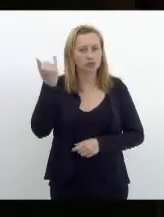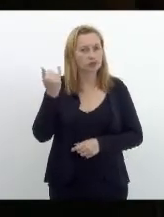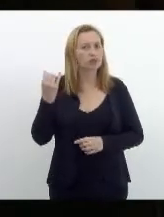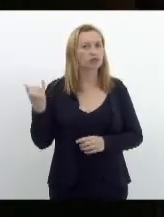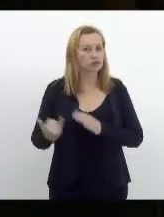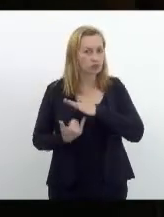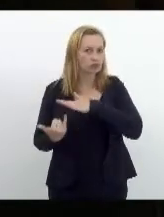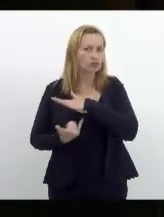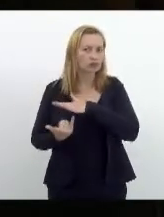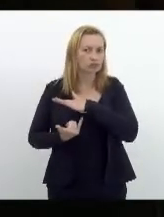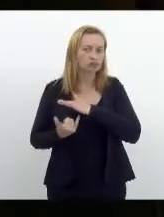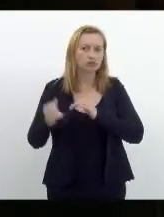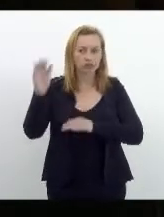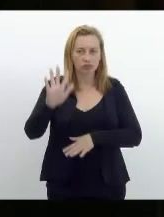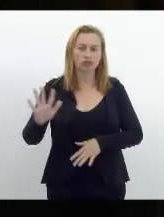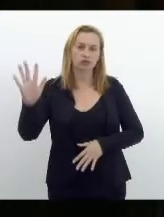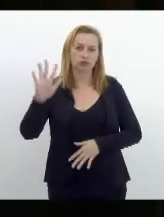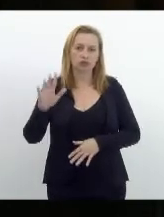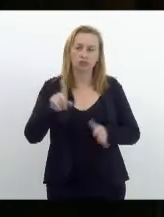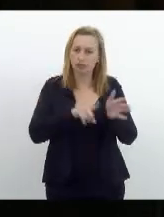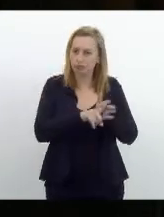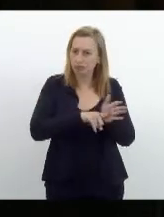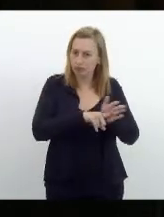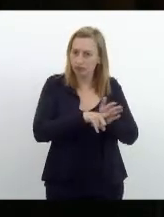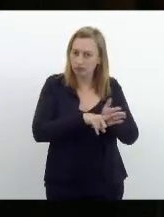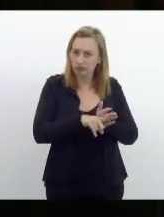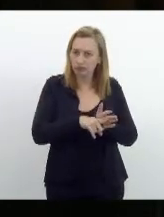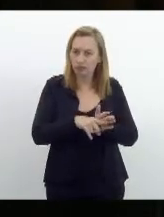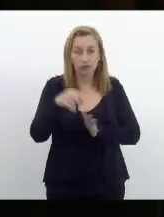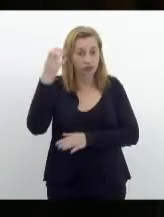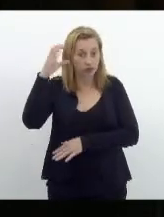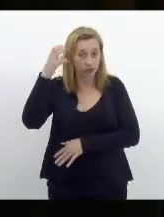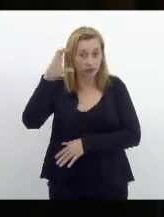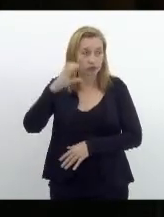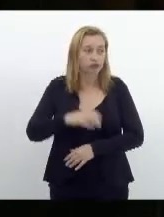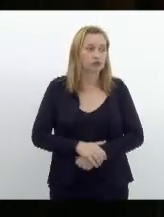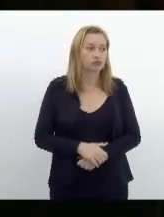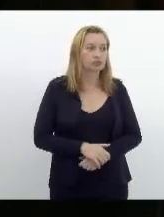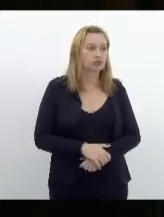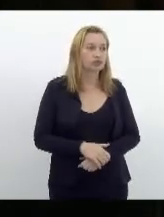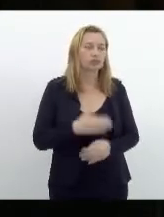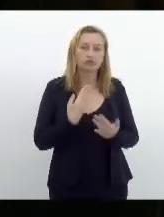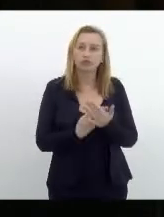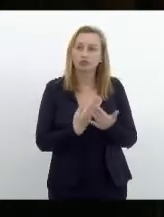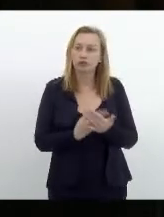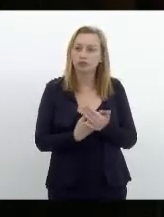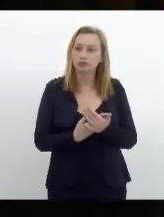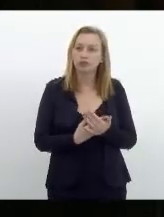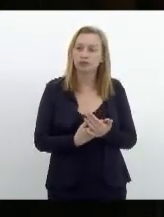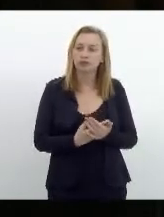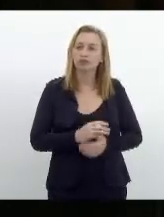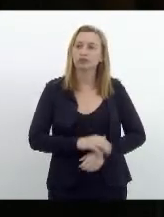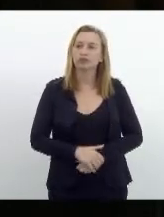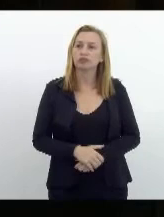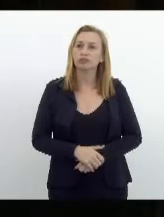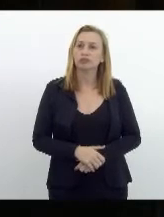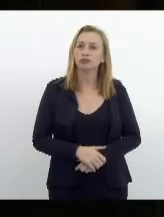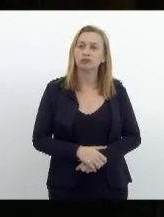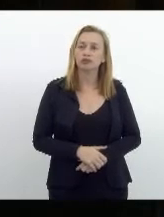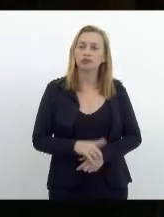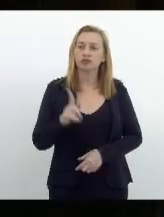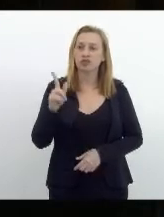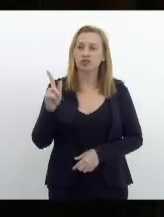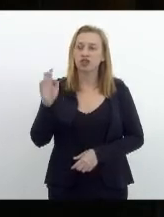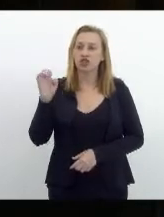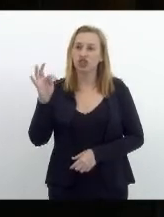instituição nacional de pesquisa científica, realizou estudos sobre o sequenciamento genético do